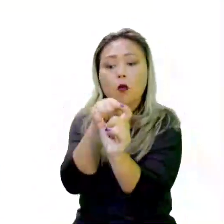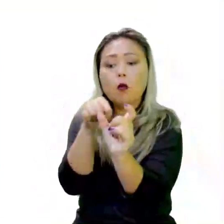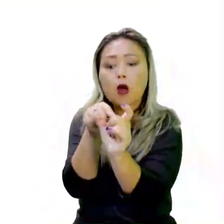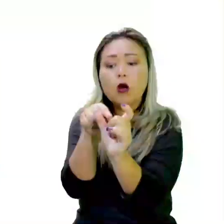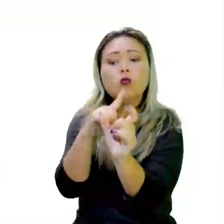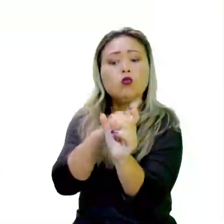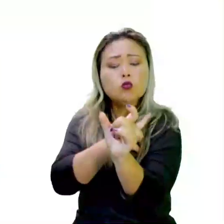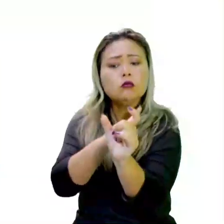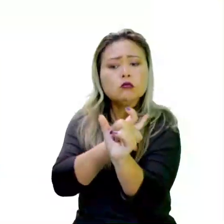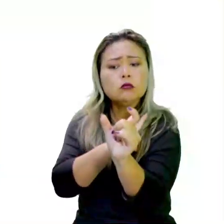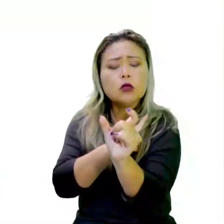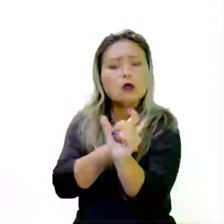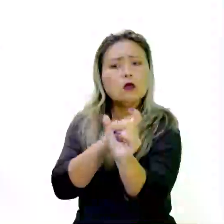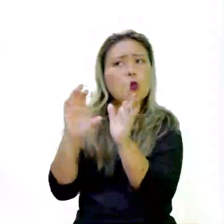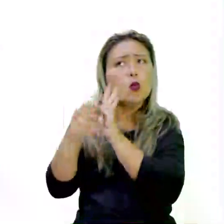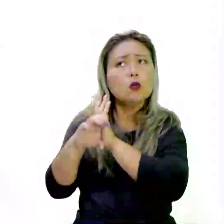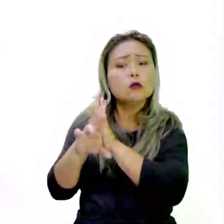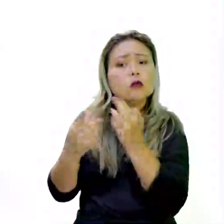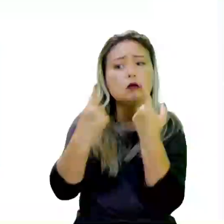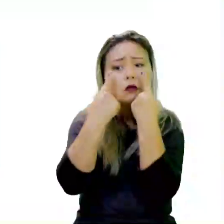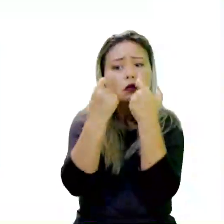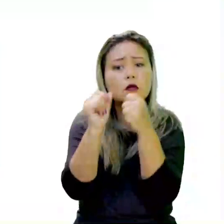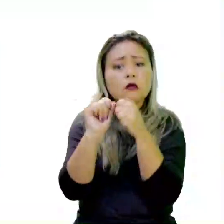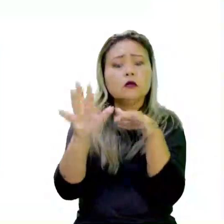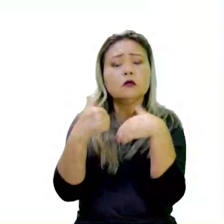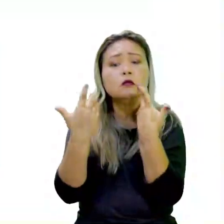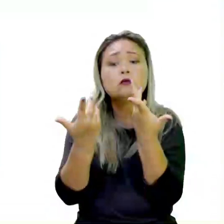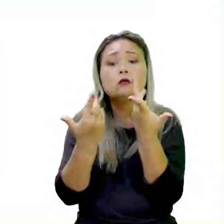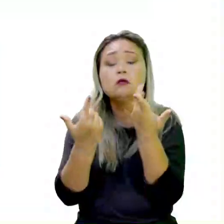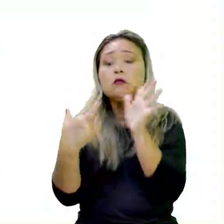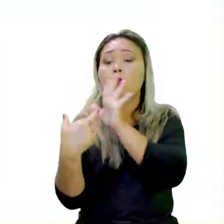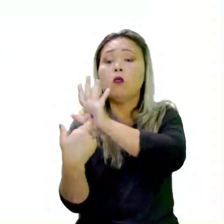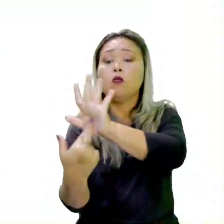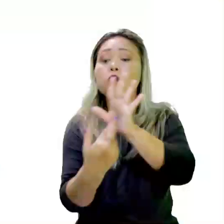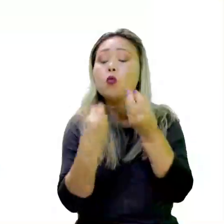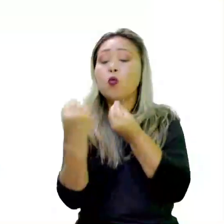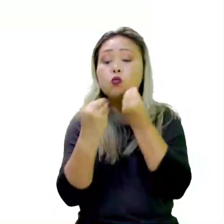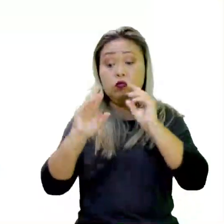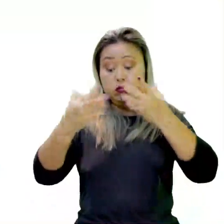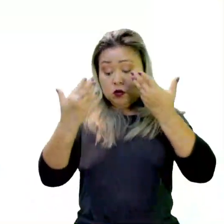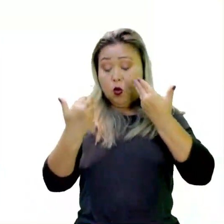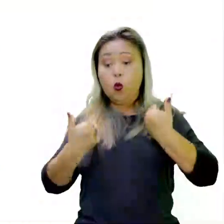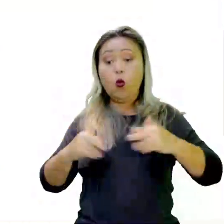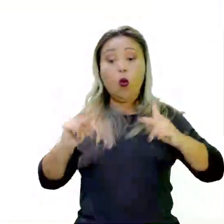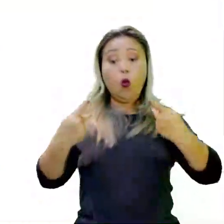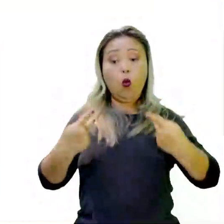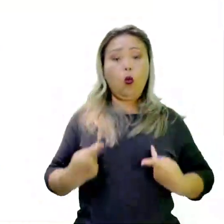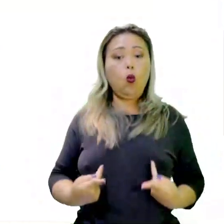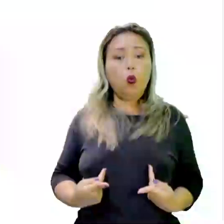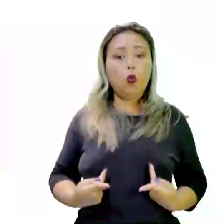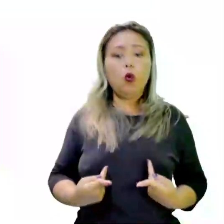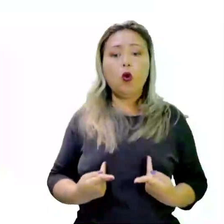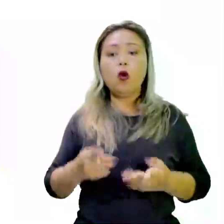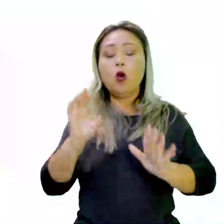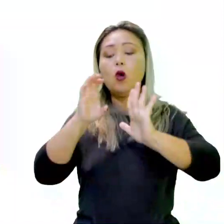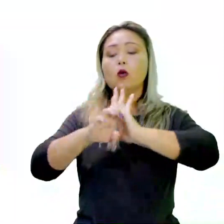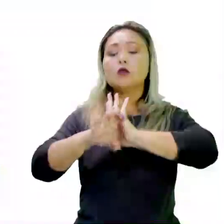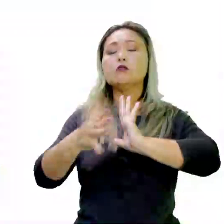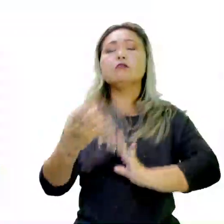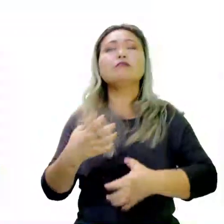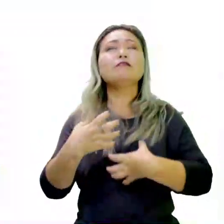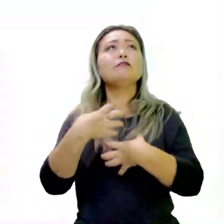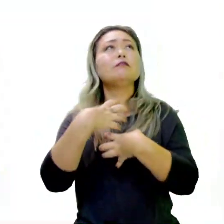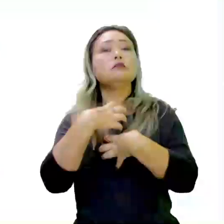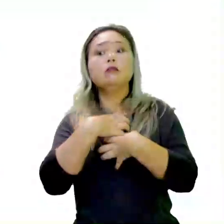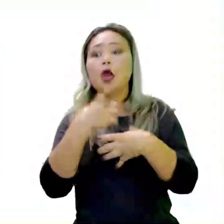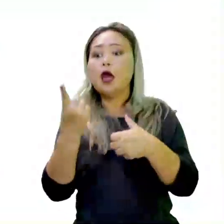tinha alguns conceitos interessantes, como a representação sobre forma humana de conceitos e sentimentos.